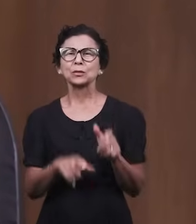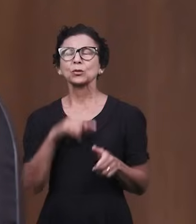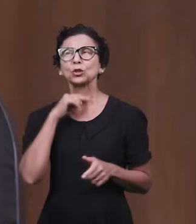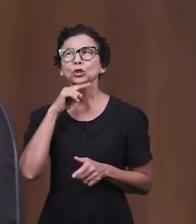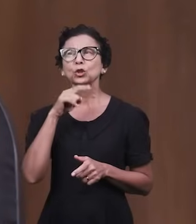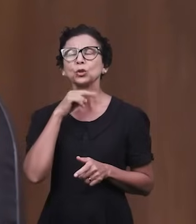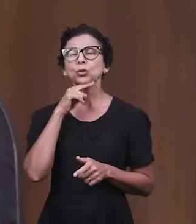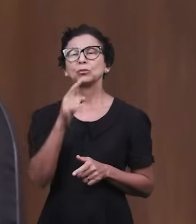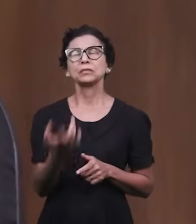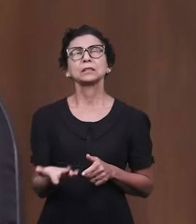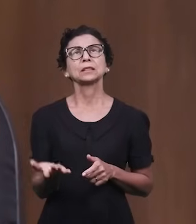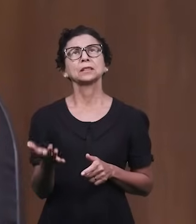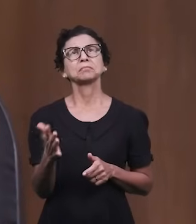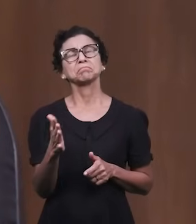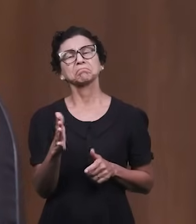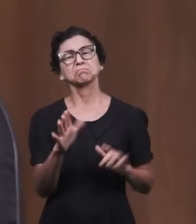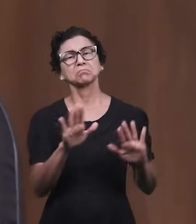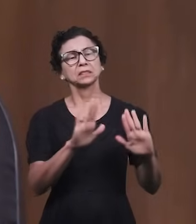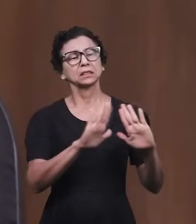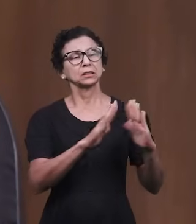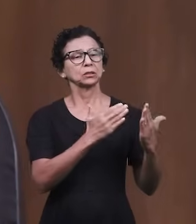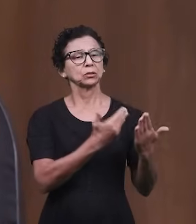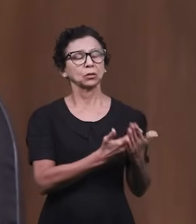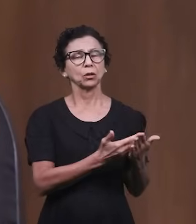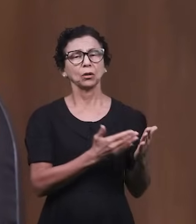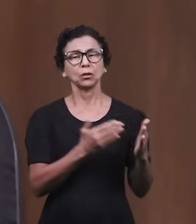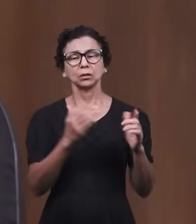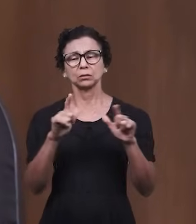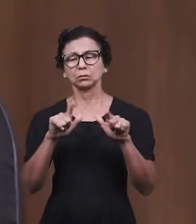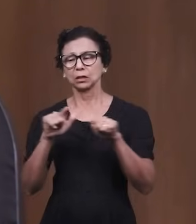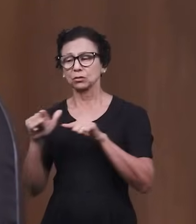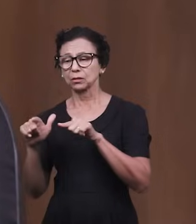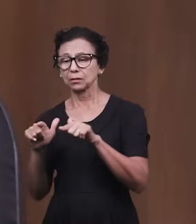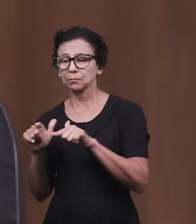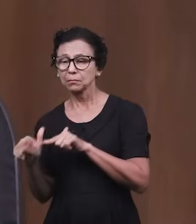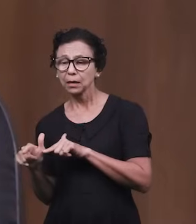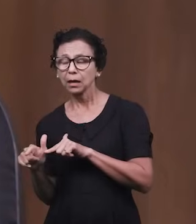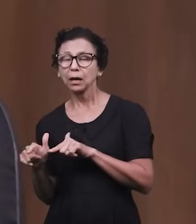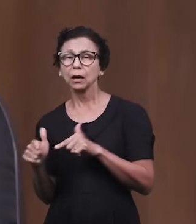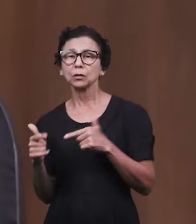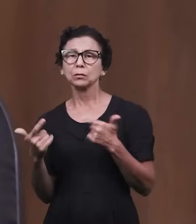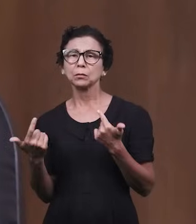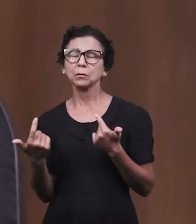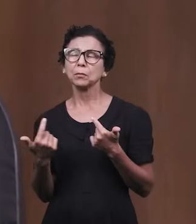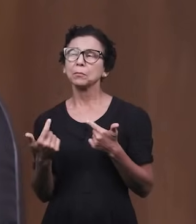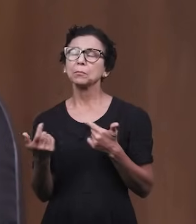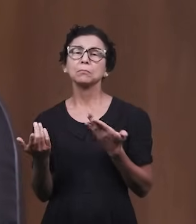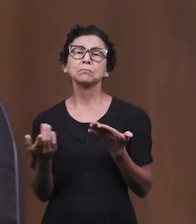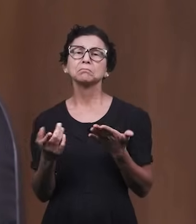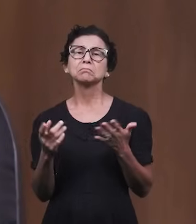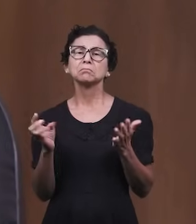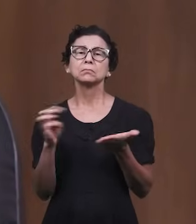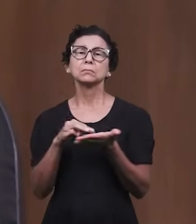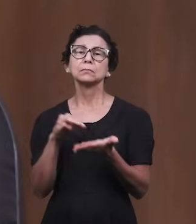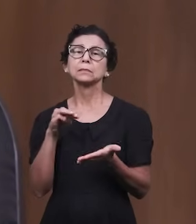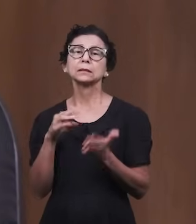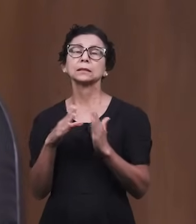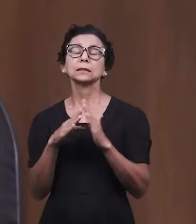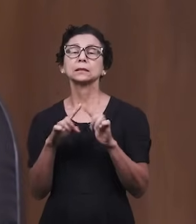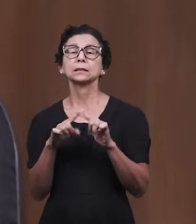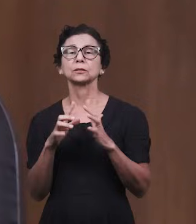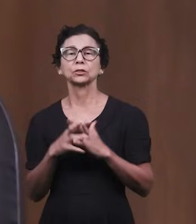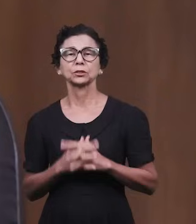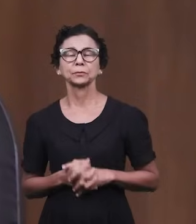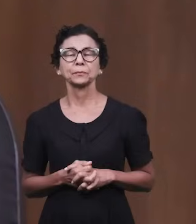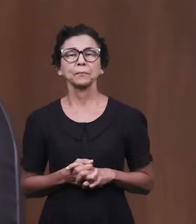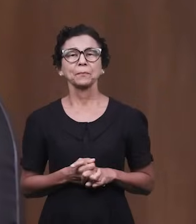vezes nas escolas, às vezes nos locais de trabalho, sobre a Igreja Cristã Maranata. E nós aqui vamos